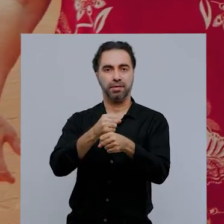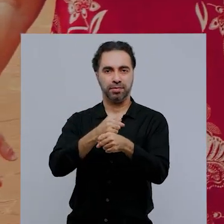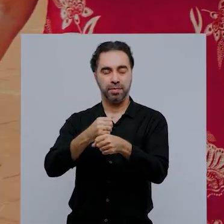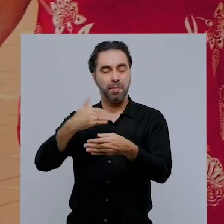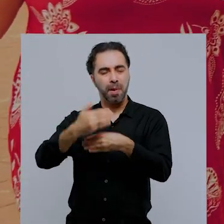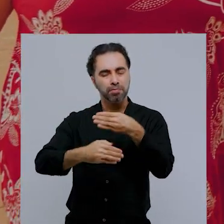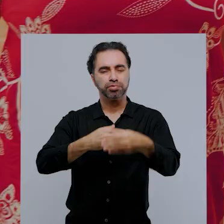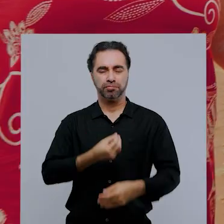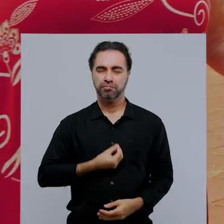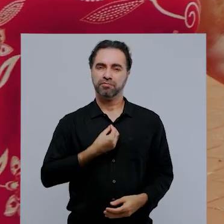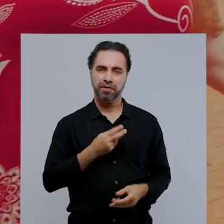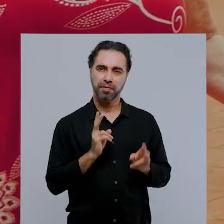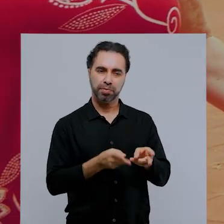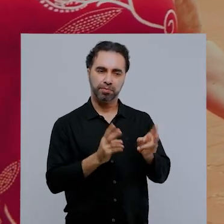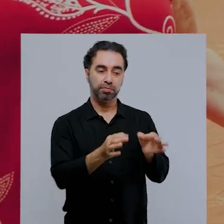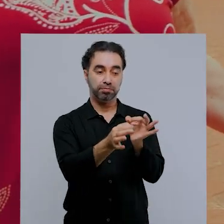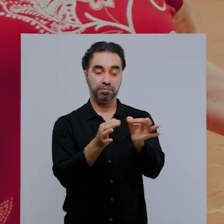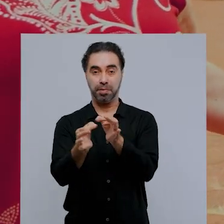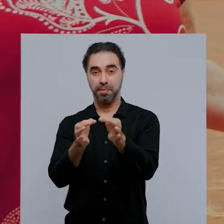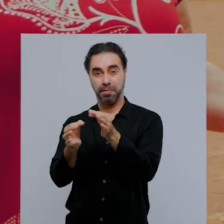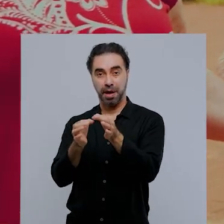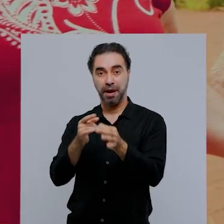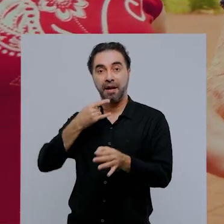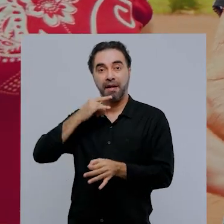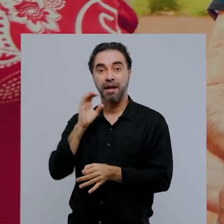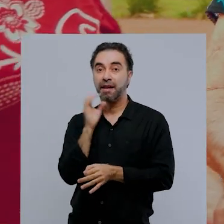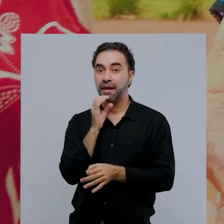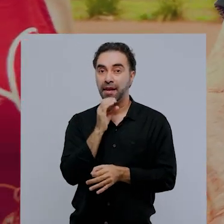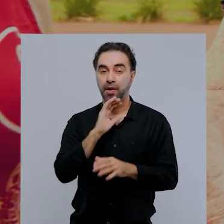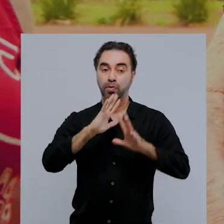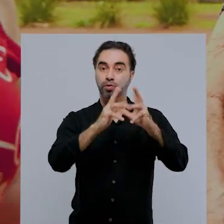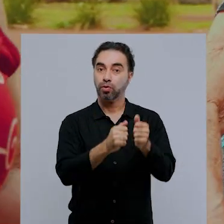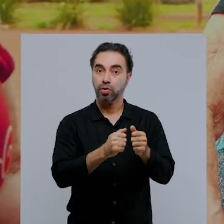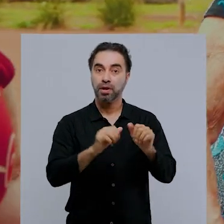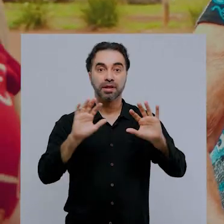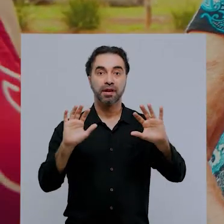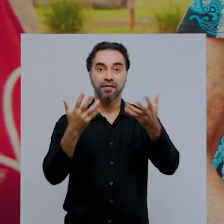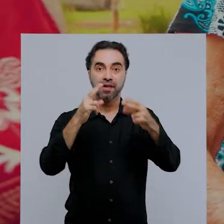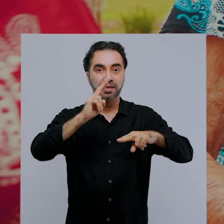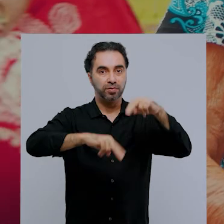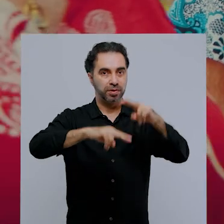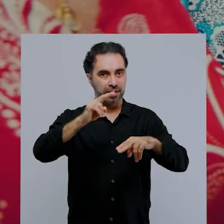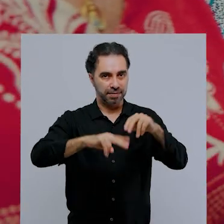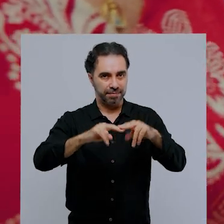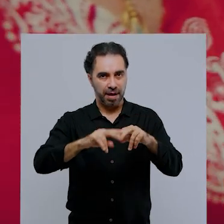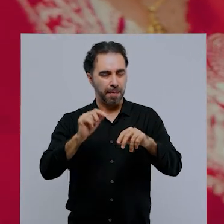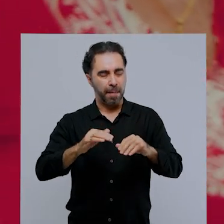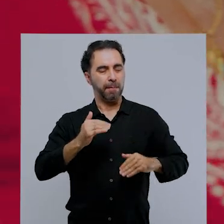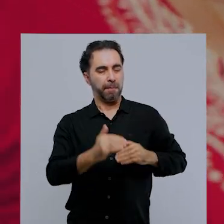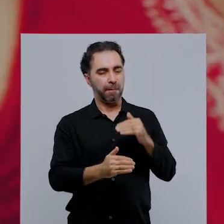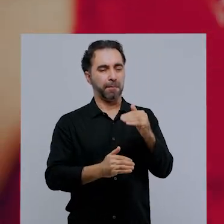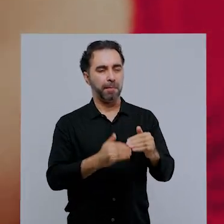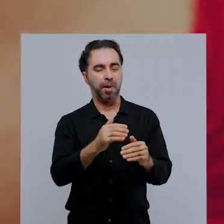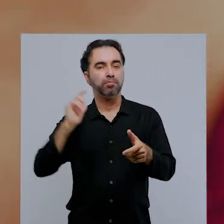de preparar quentão em todas as festas juninas que ainda acontecem no local, perpetuando um legado que